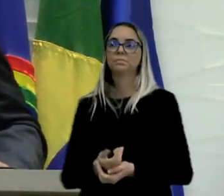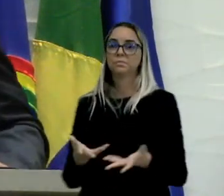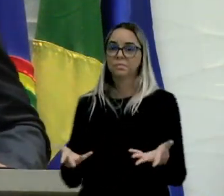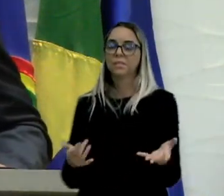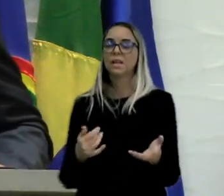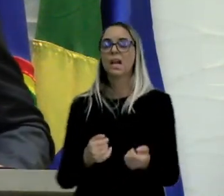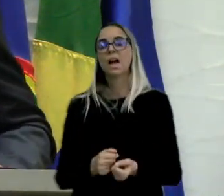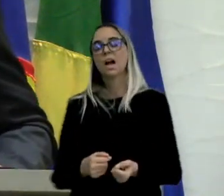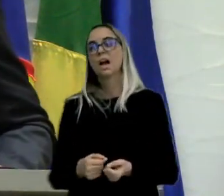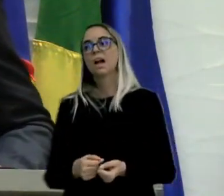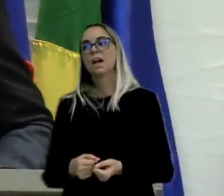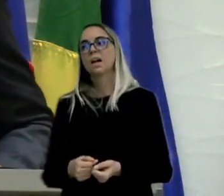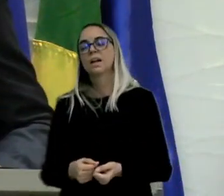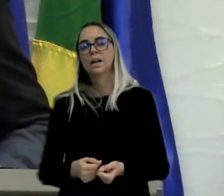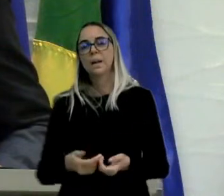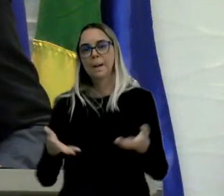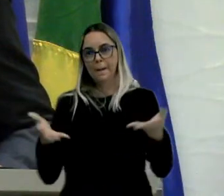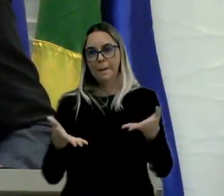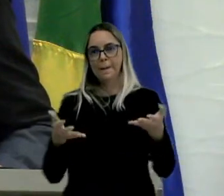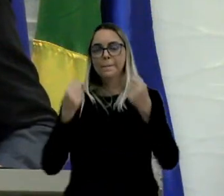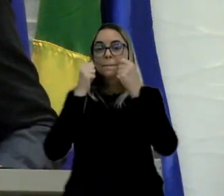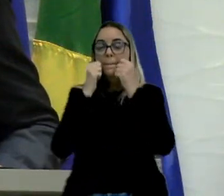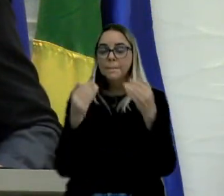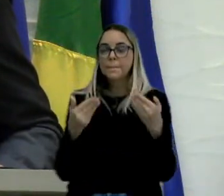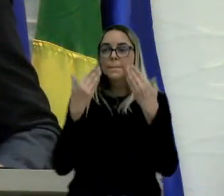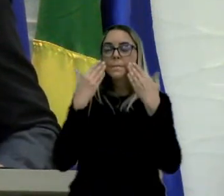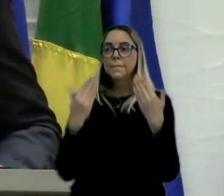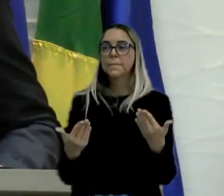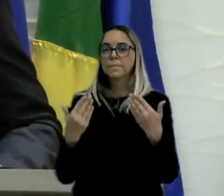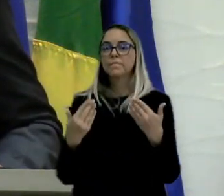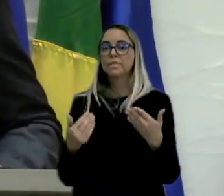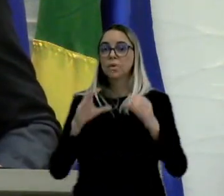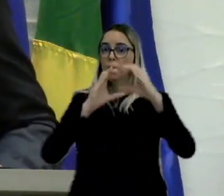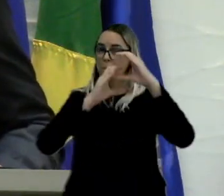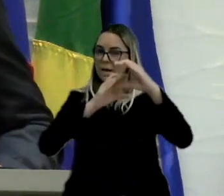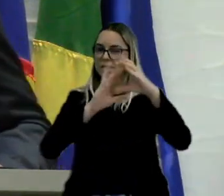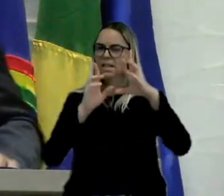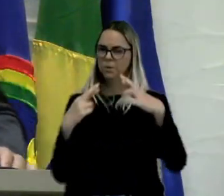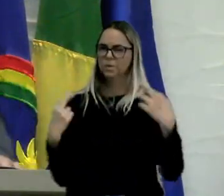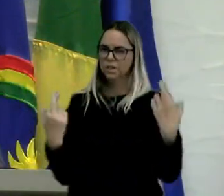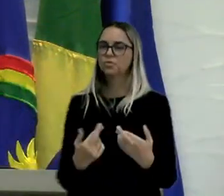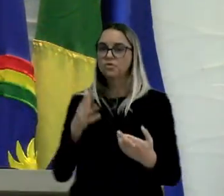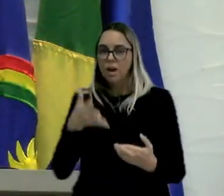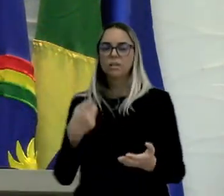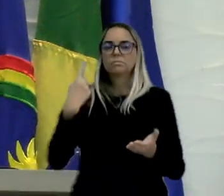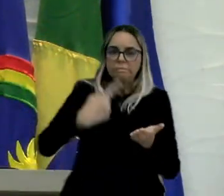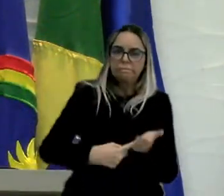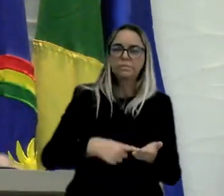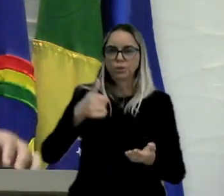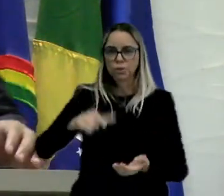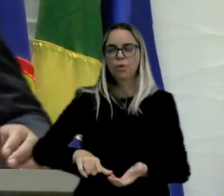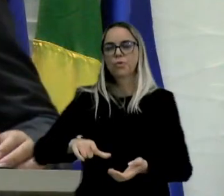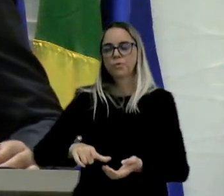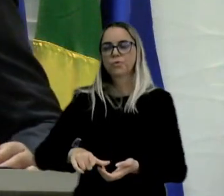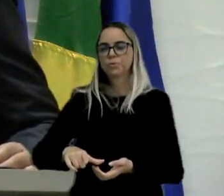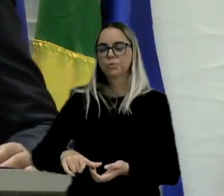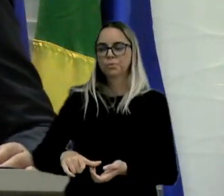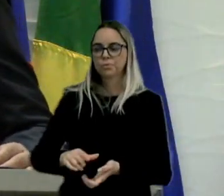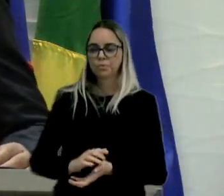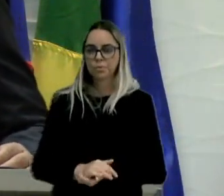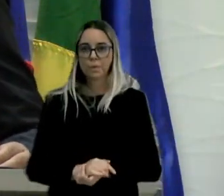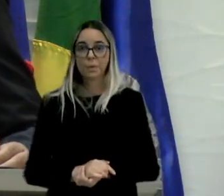ter uma audiência com o presidente da Compesa foi remarcada n foi remarcada agora